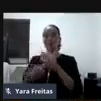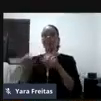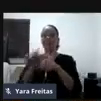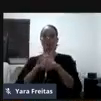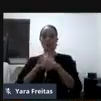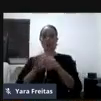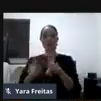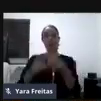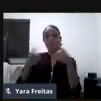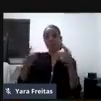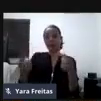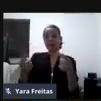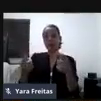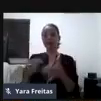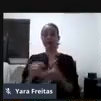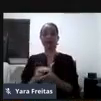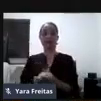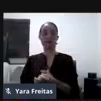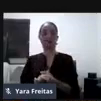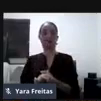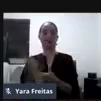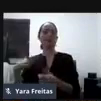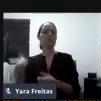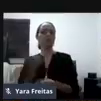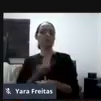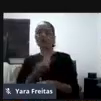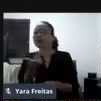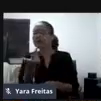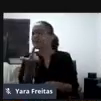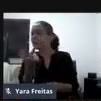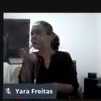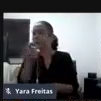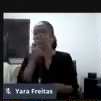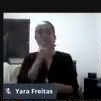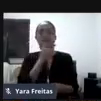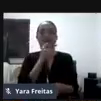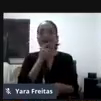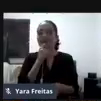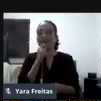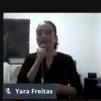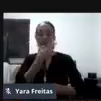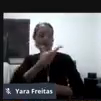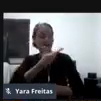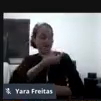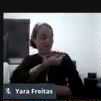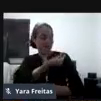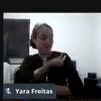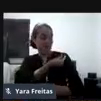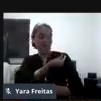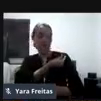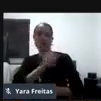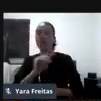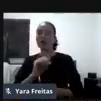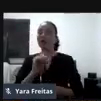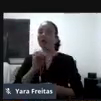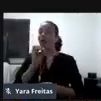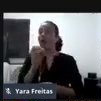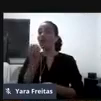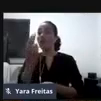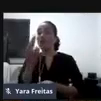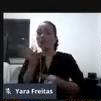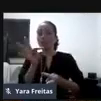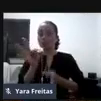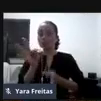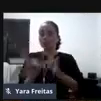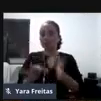Porém, enquanto a gente não tiver uma vacina, né, ou um tratamento para ser